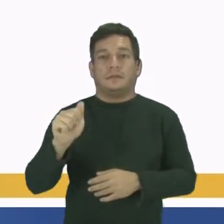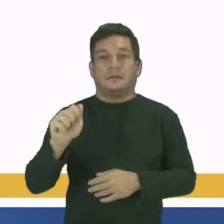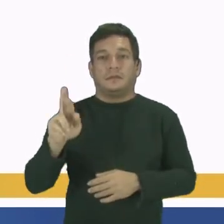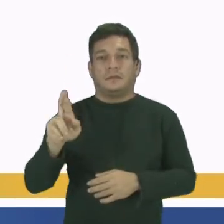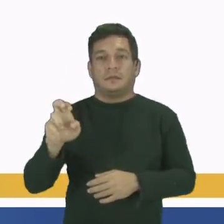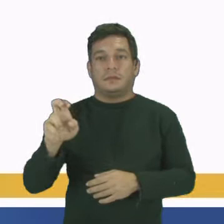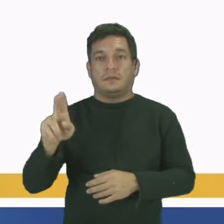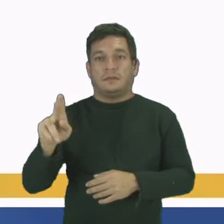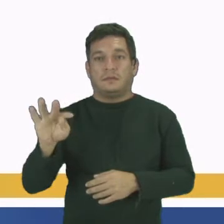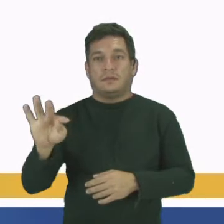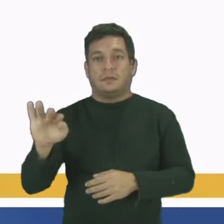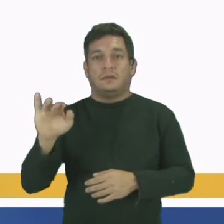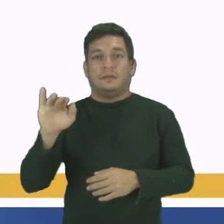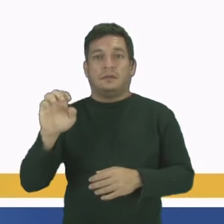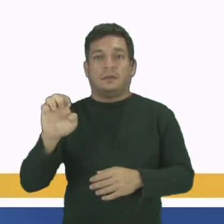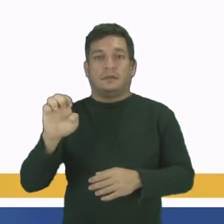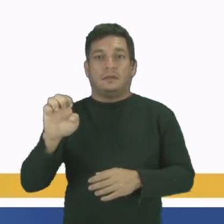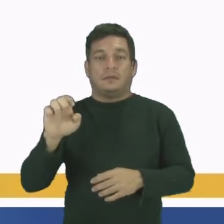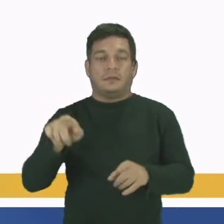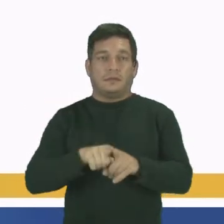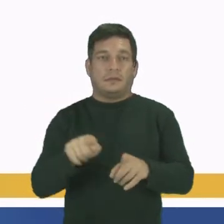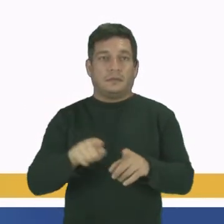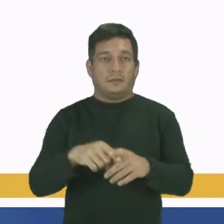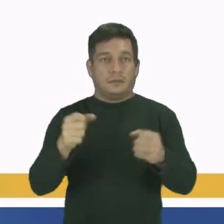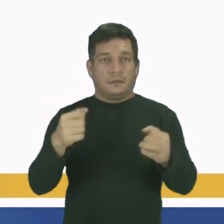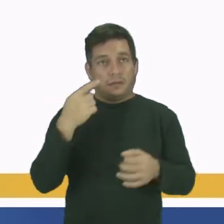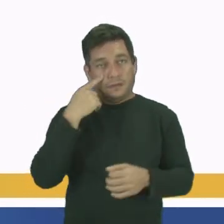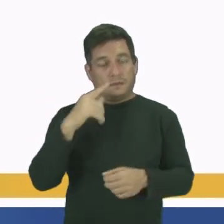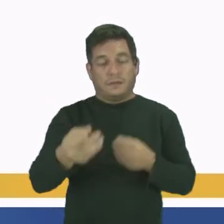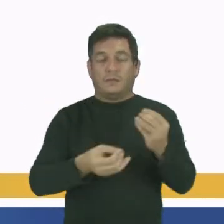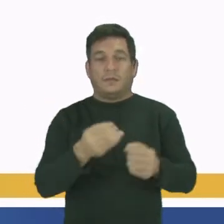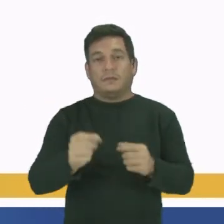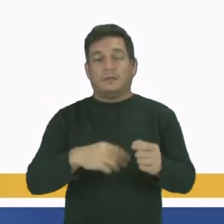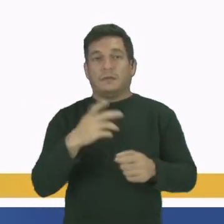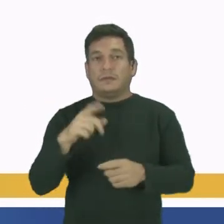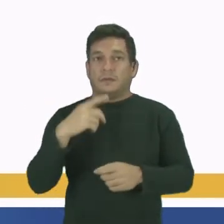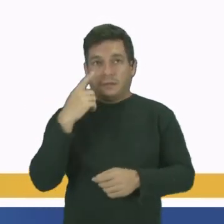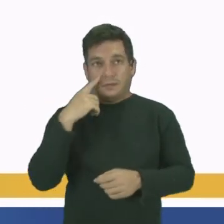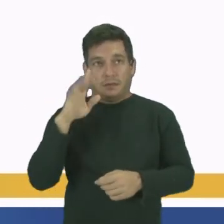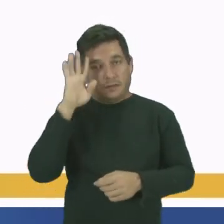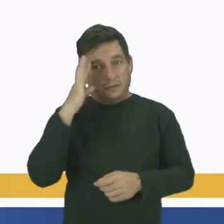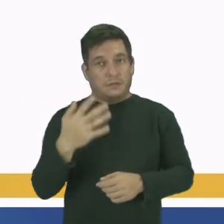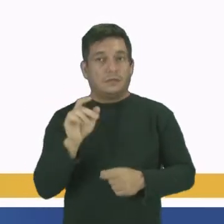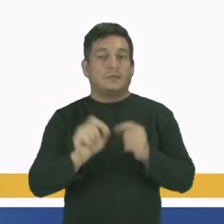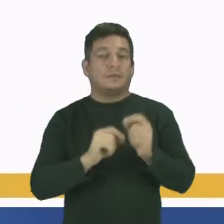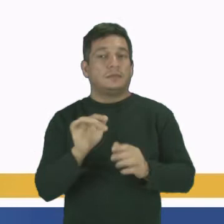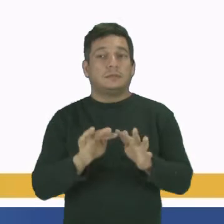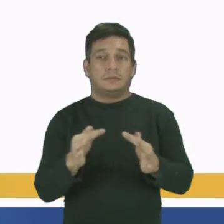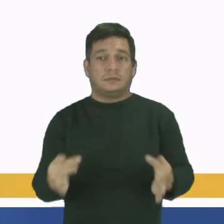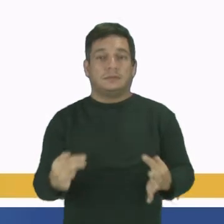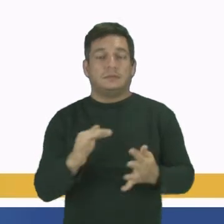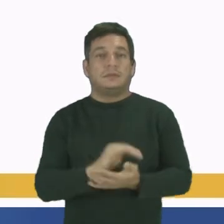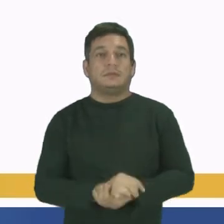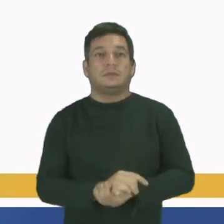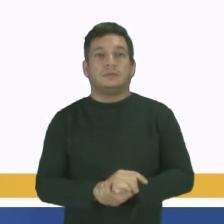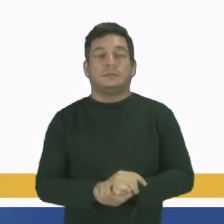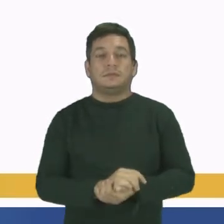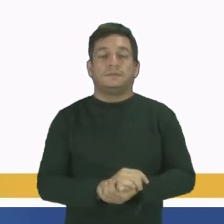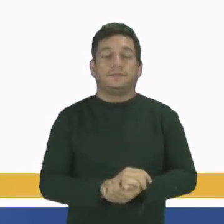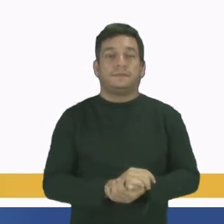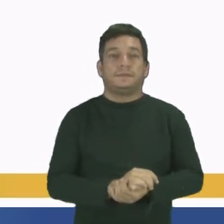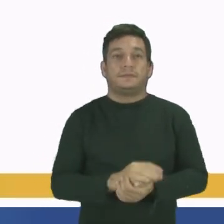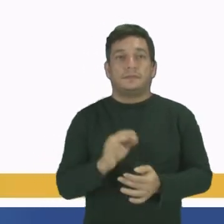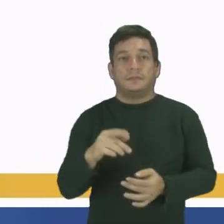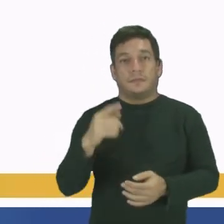nós vamos resolver esse determinante. Então, acompanhe aí que a resolução é bem simples, tá, gente? Então,